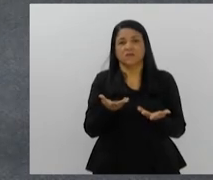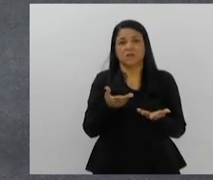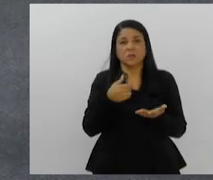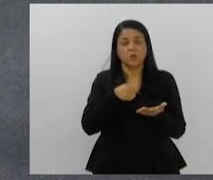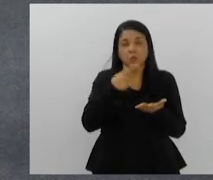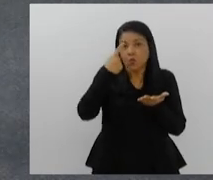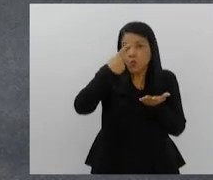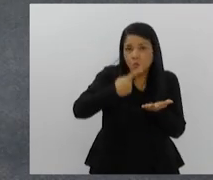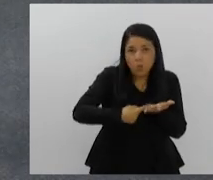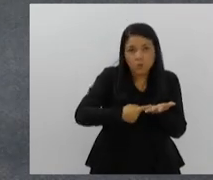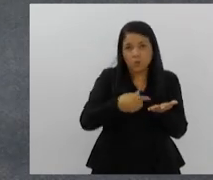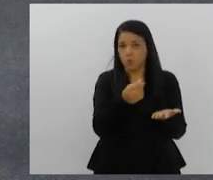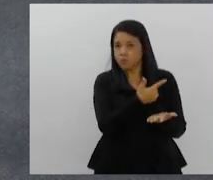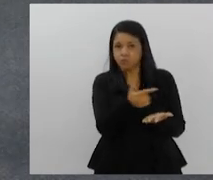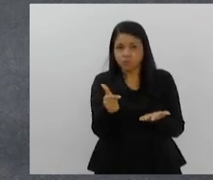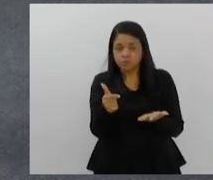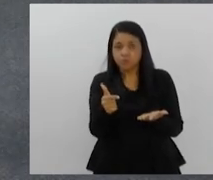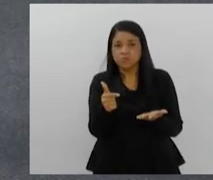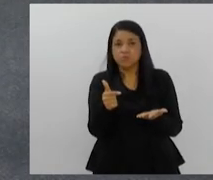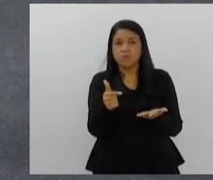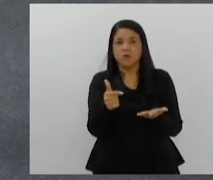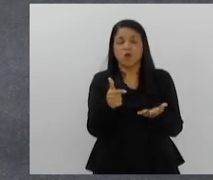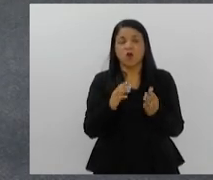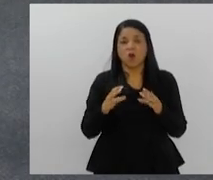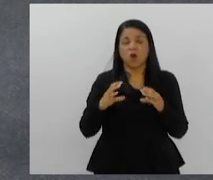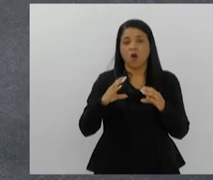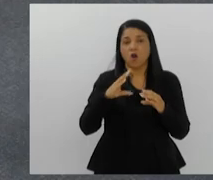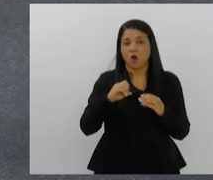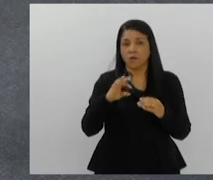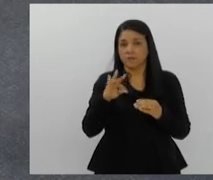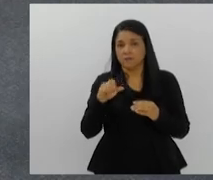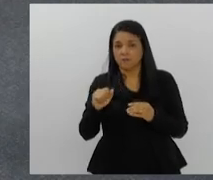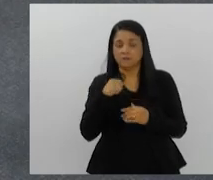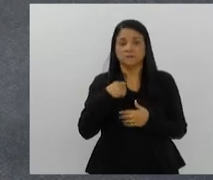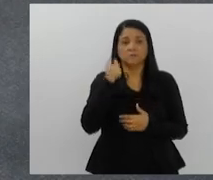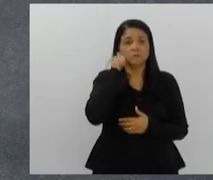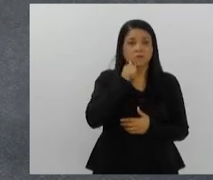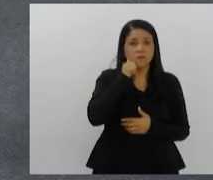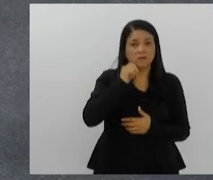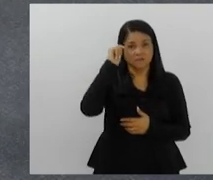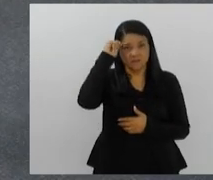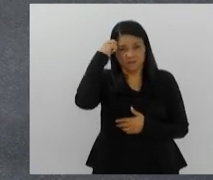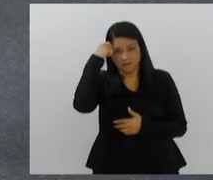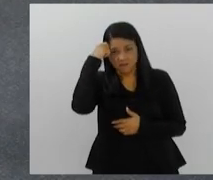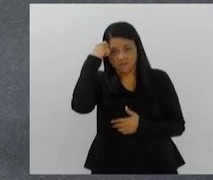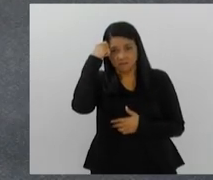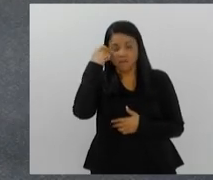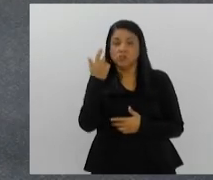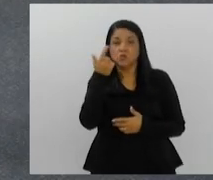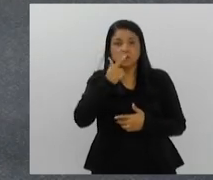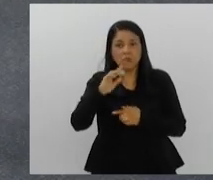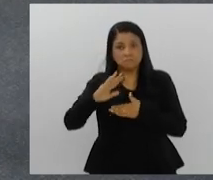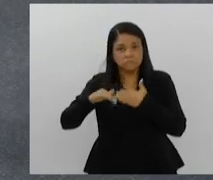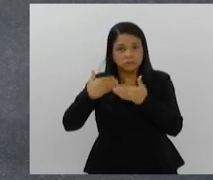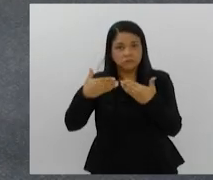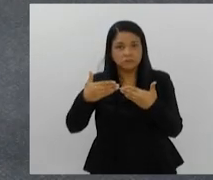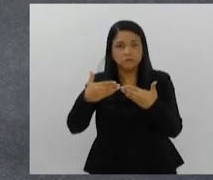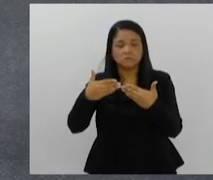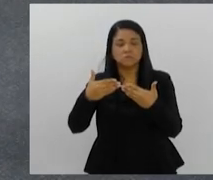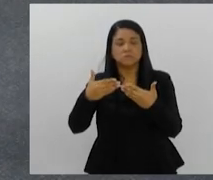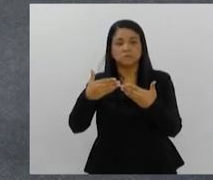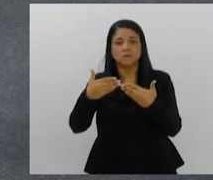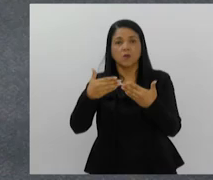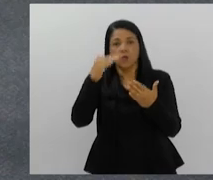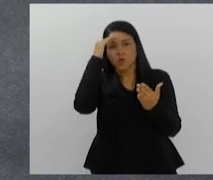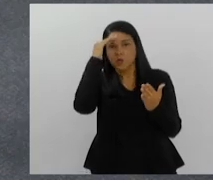descumpriu a cota de mulheres e de negros. Então, a gente consegue um avanço, metade... Falta o